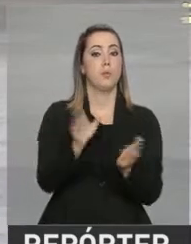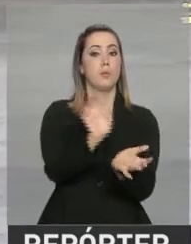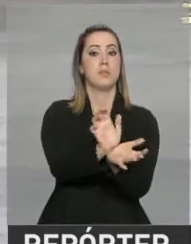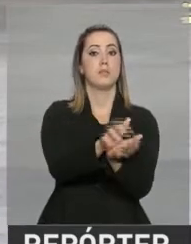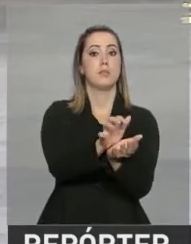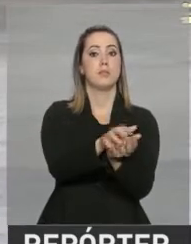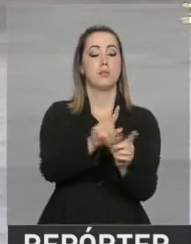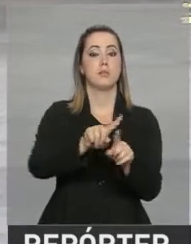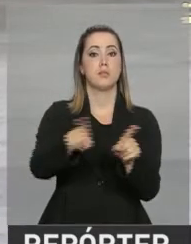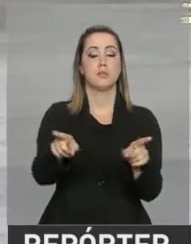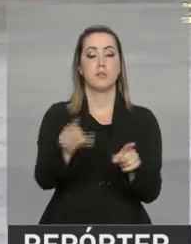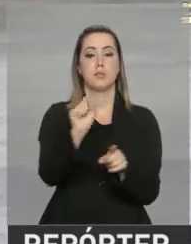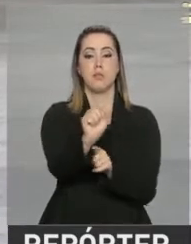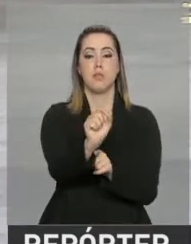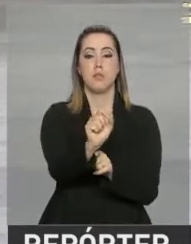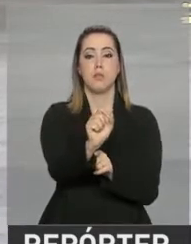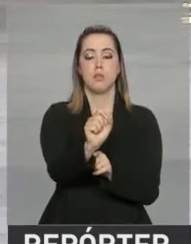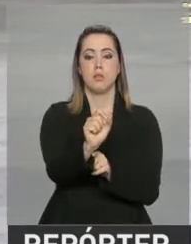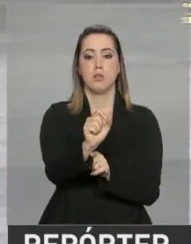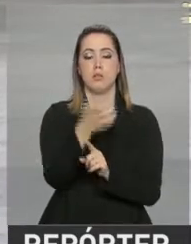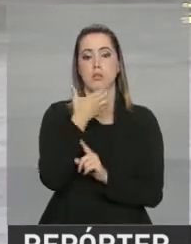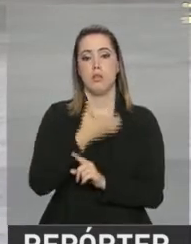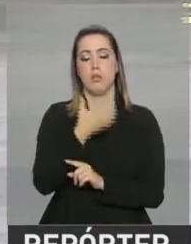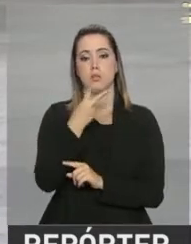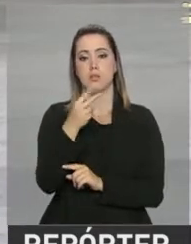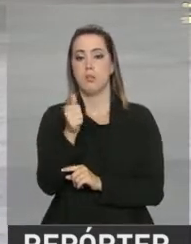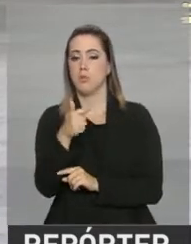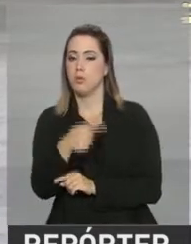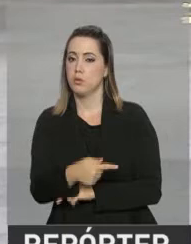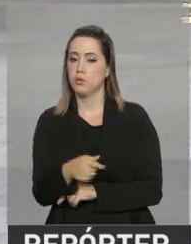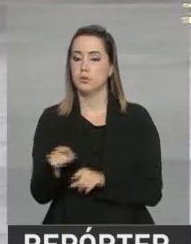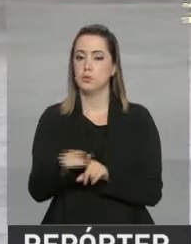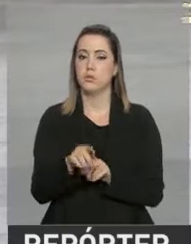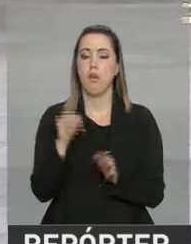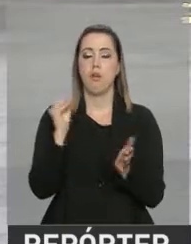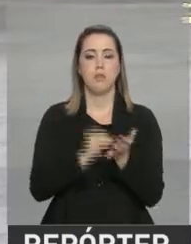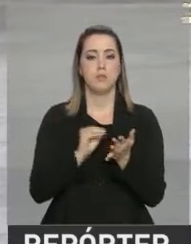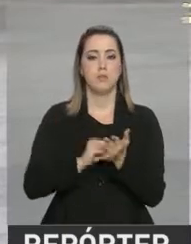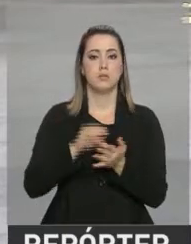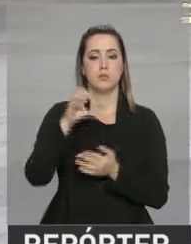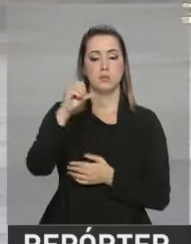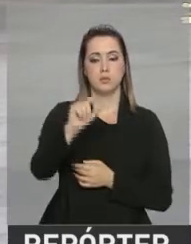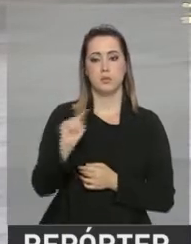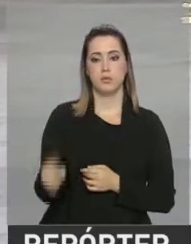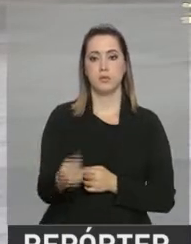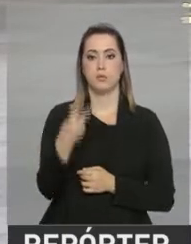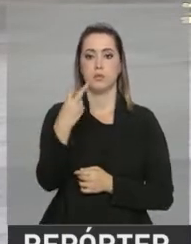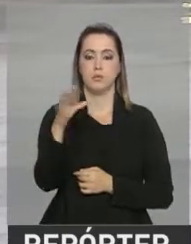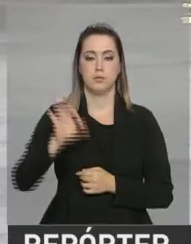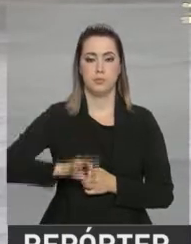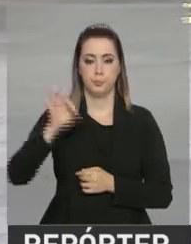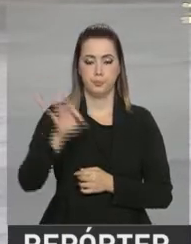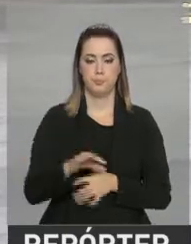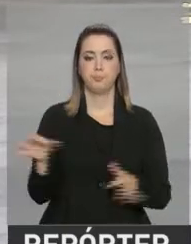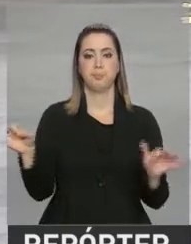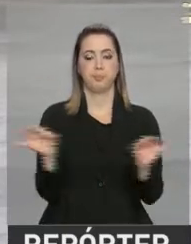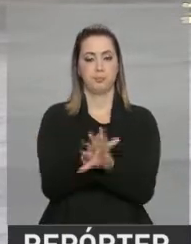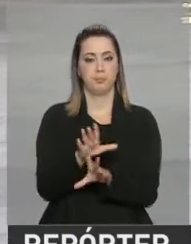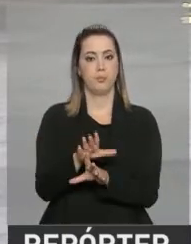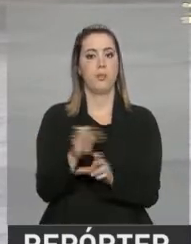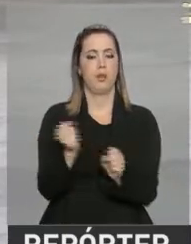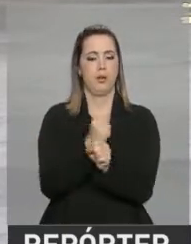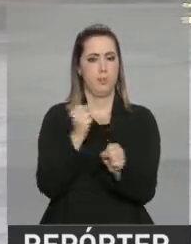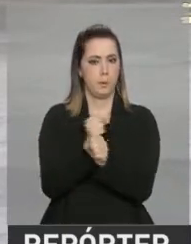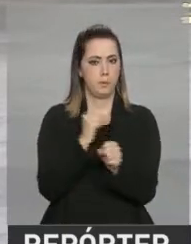transposição em dezembro de 2017. Faltam 9,2% para a conclusão das obras de transposição do Rio São